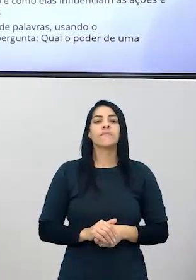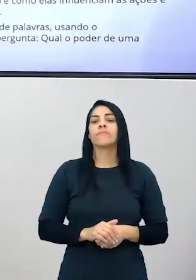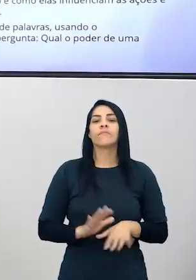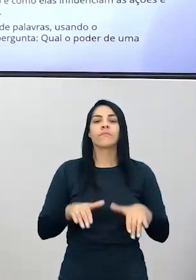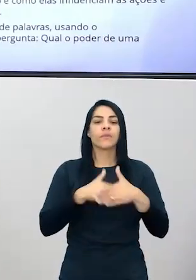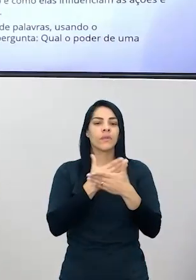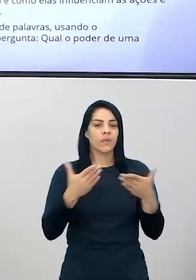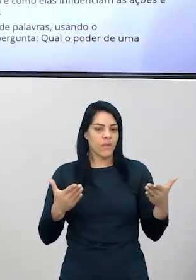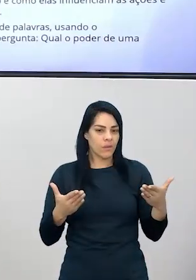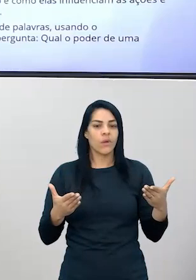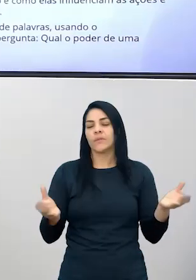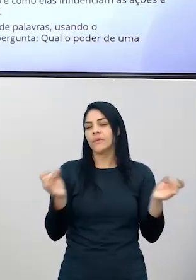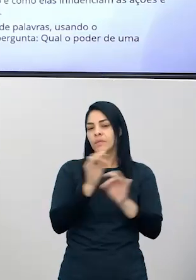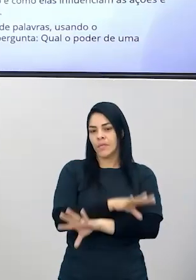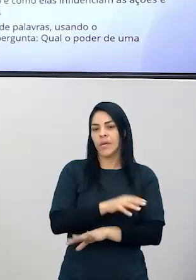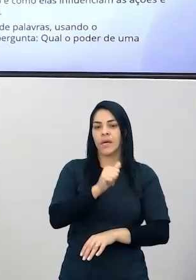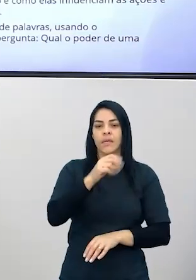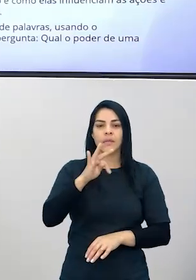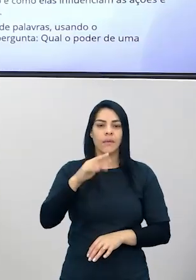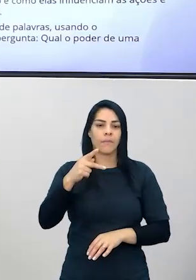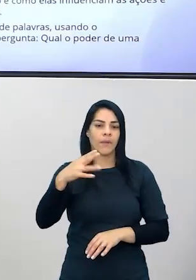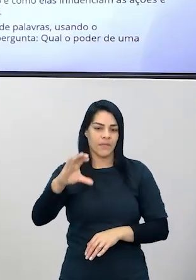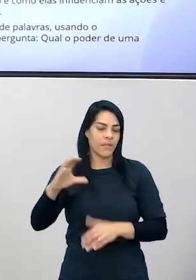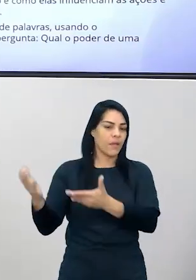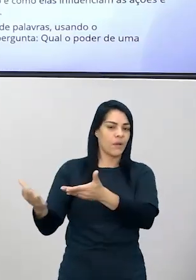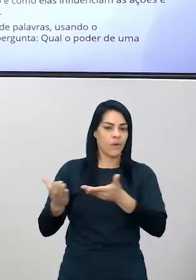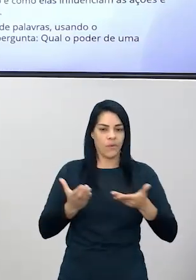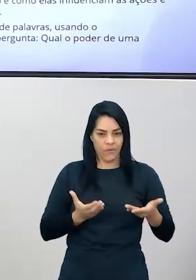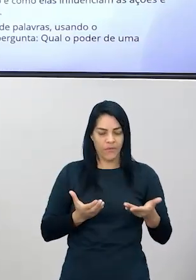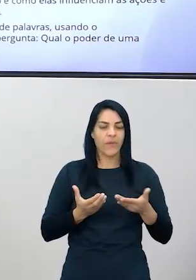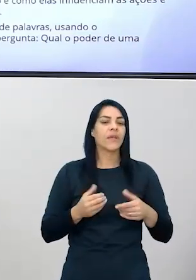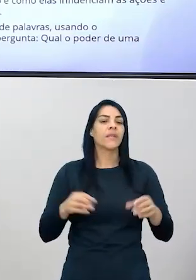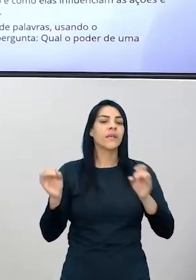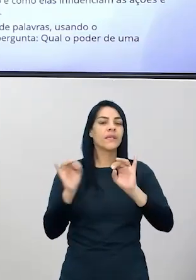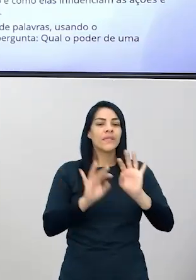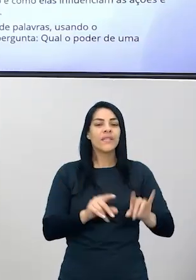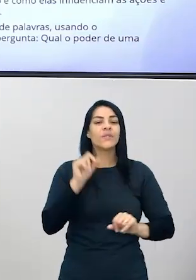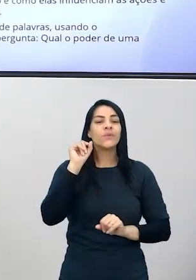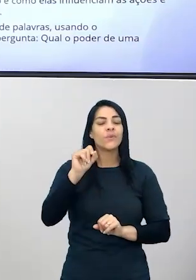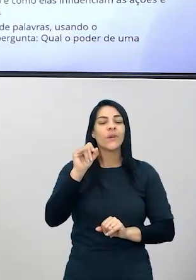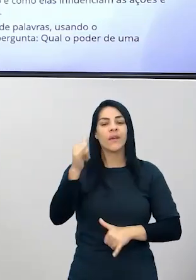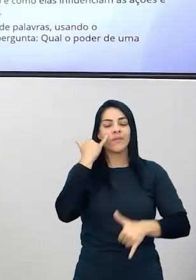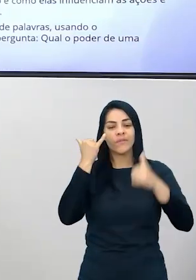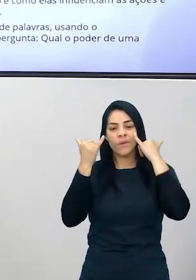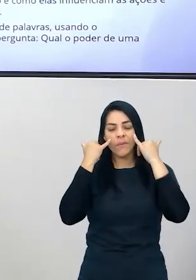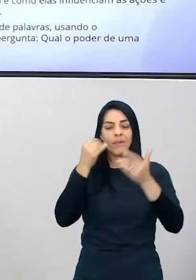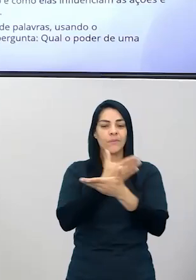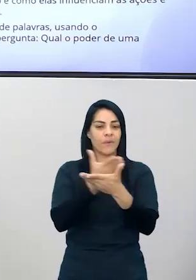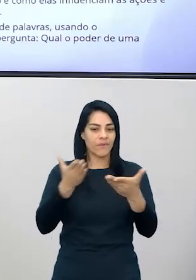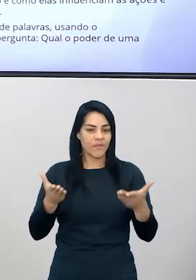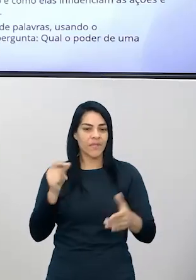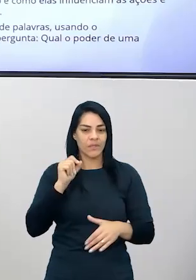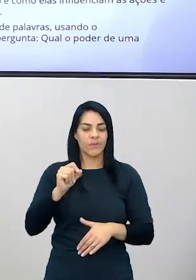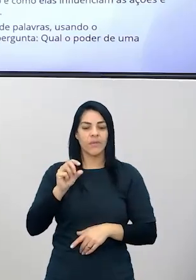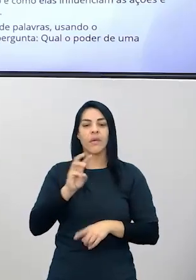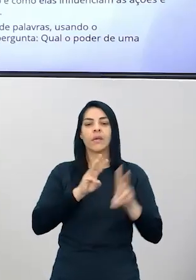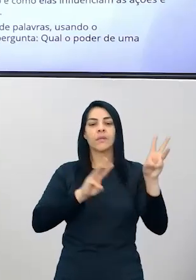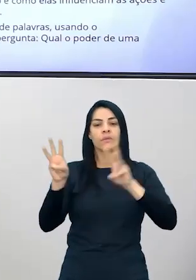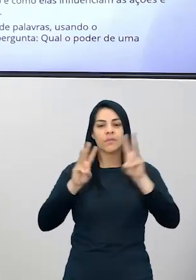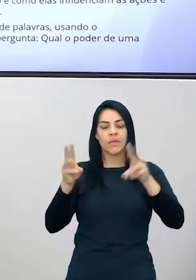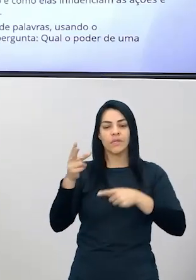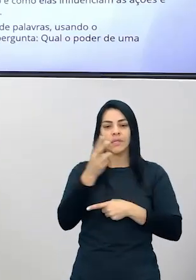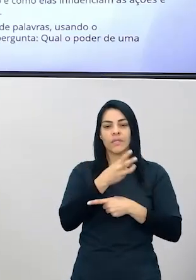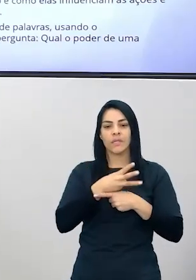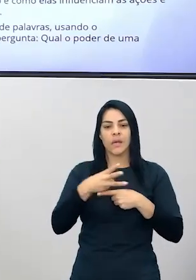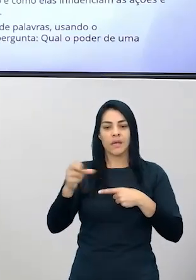hoje encerrar a TPC com um vídeo acerca do programa e já deixo informado para vocês que no site da IFAP já